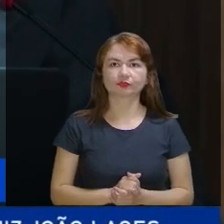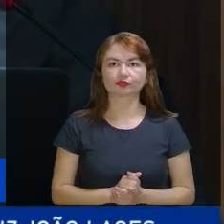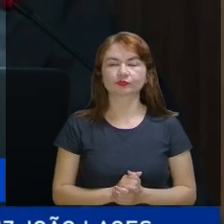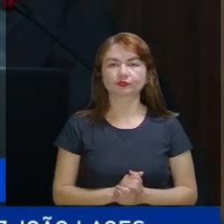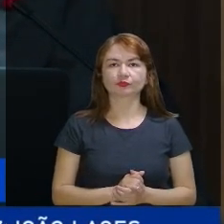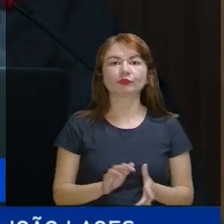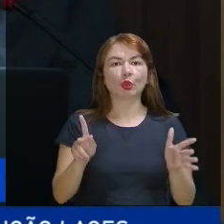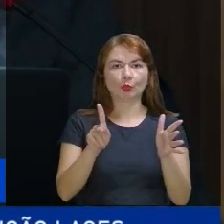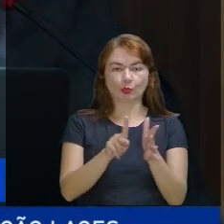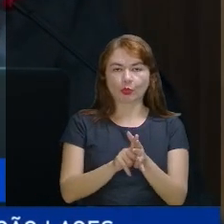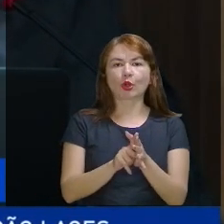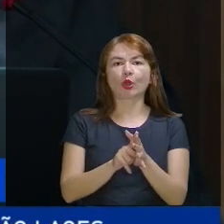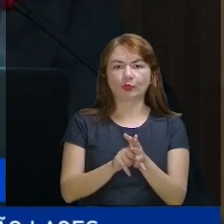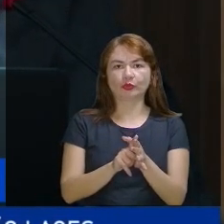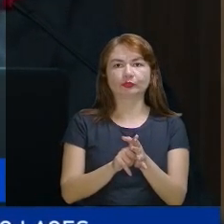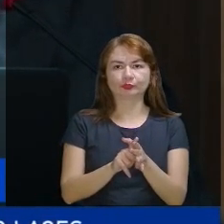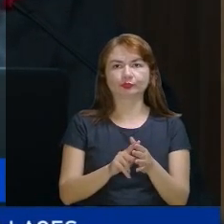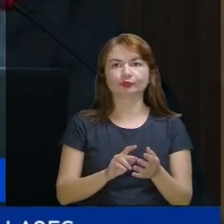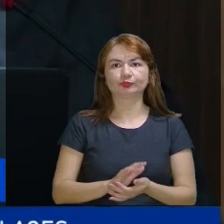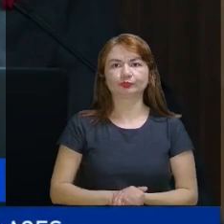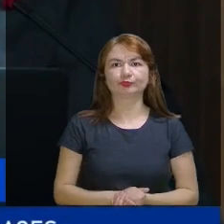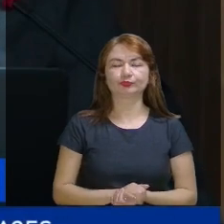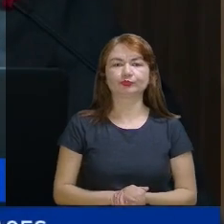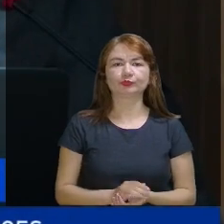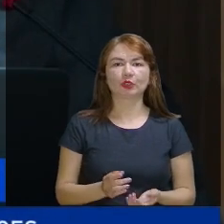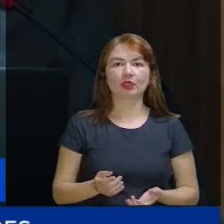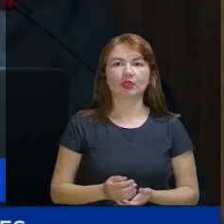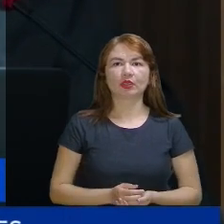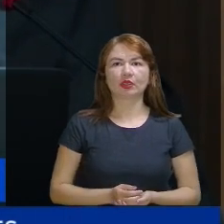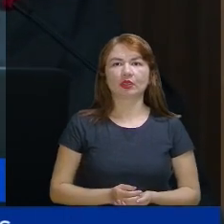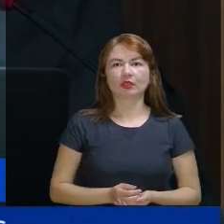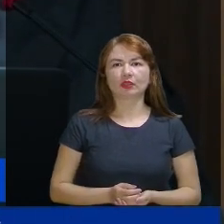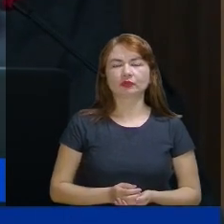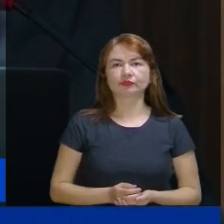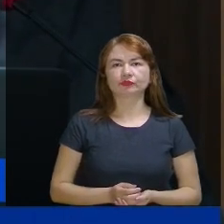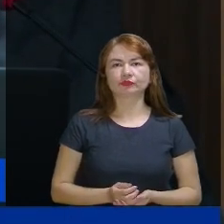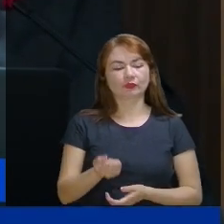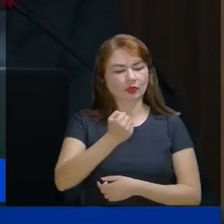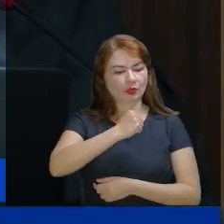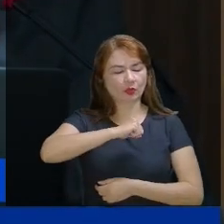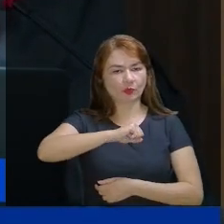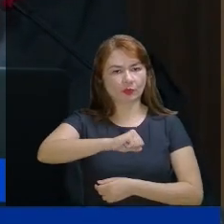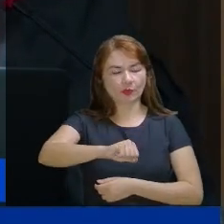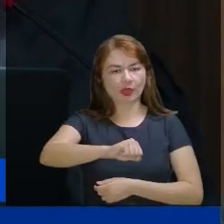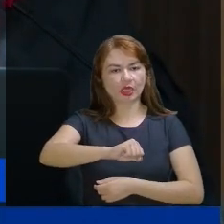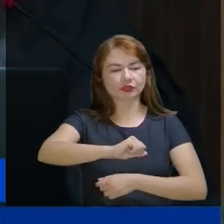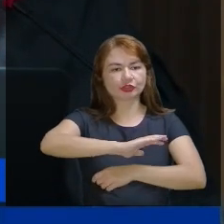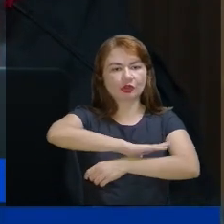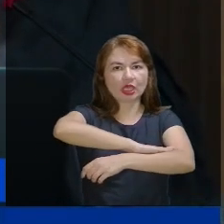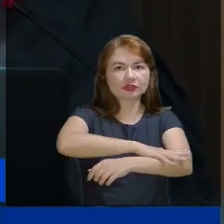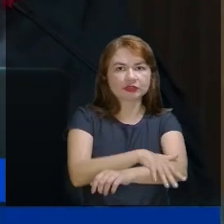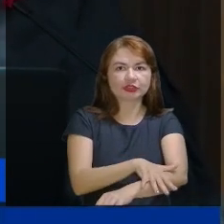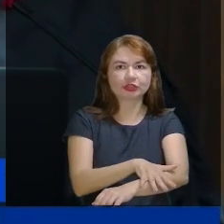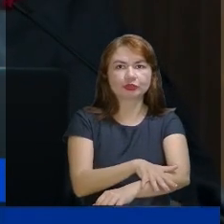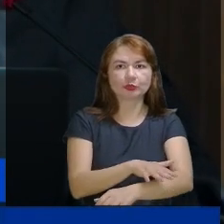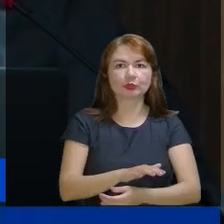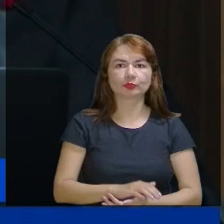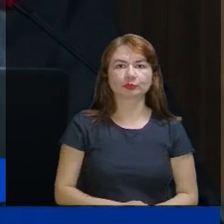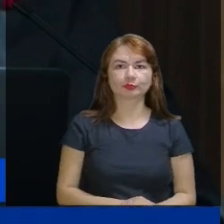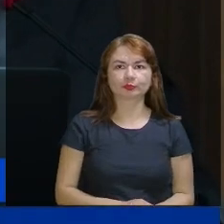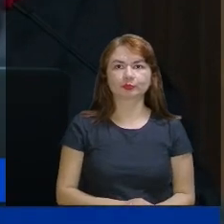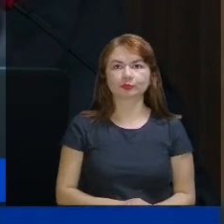questões raciais e ações de prevenção e combate à discriminação racial no âmbito do judiciário. O eixo 3,